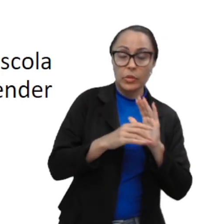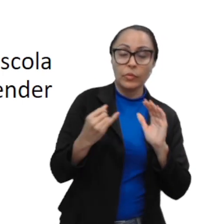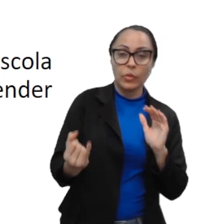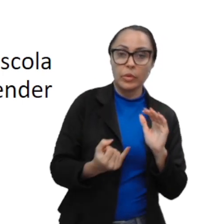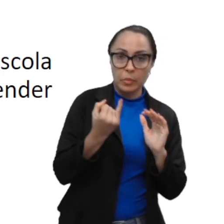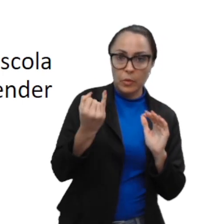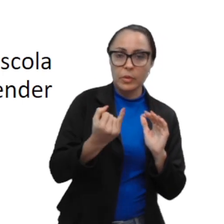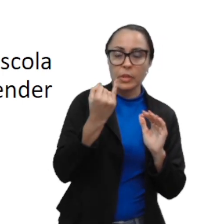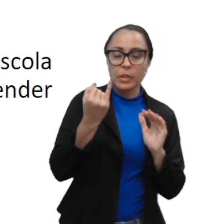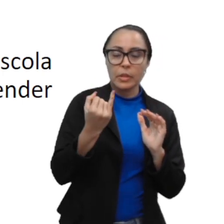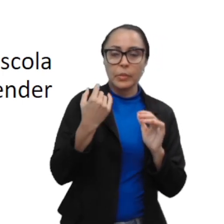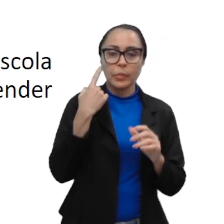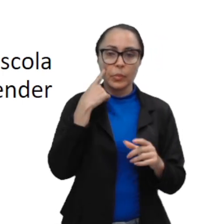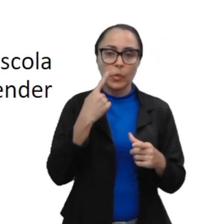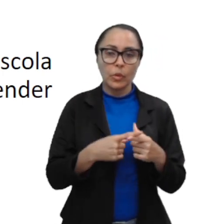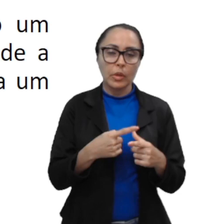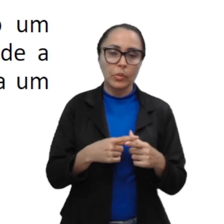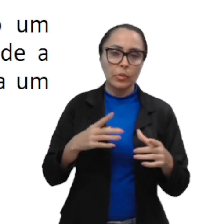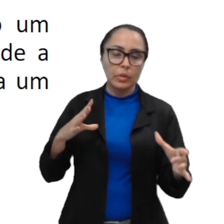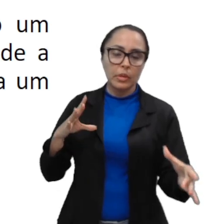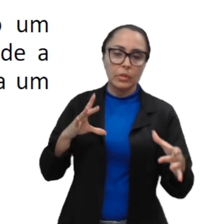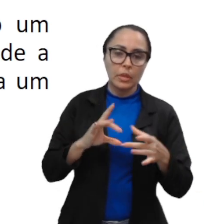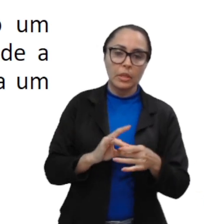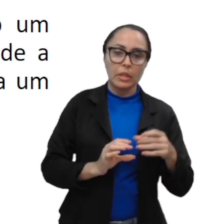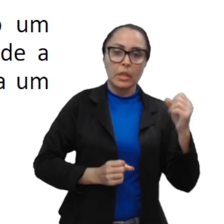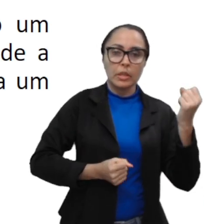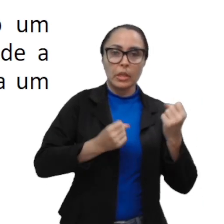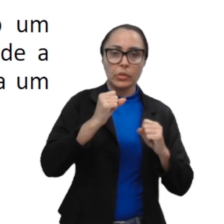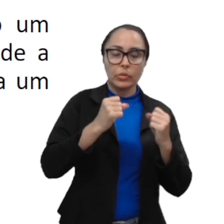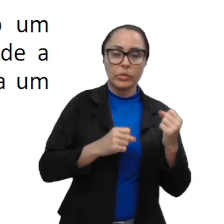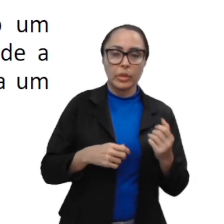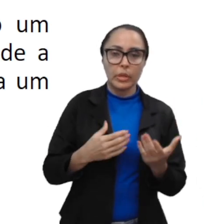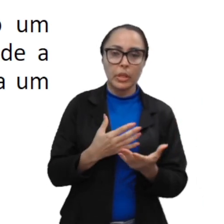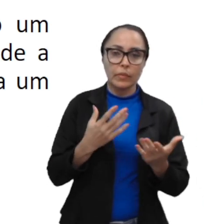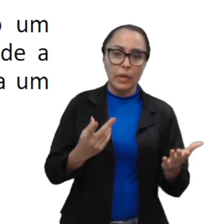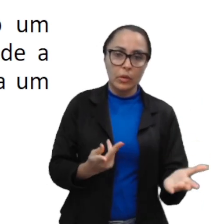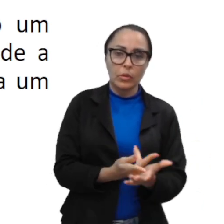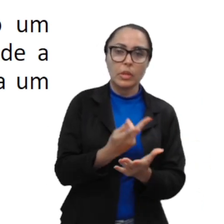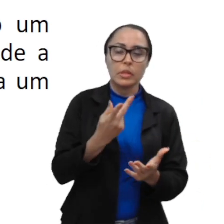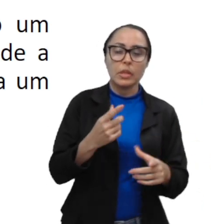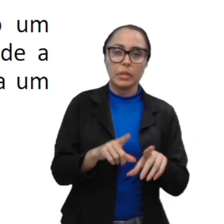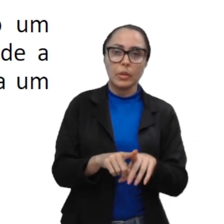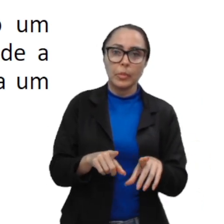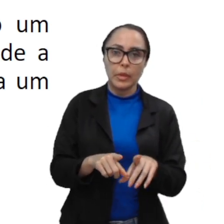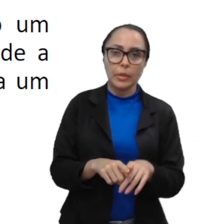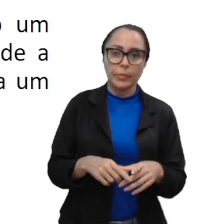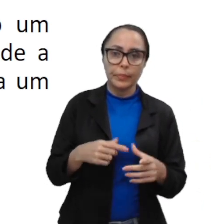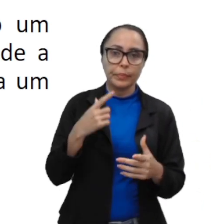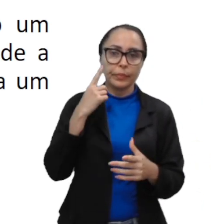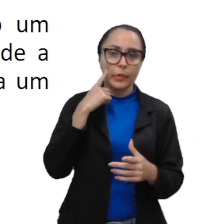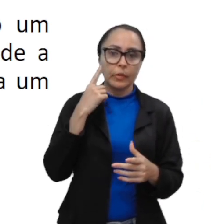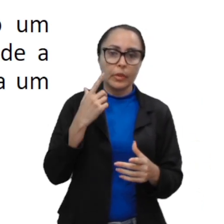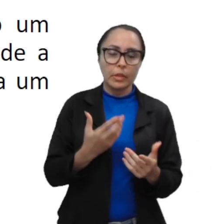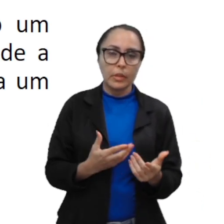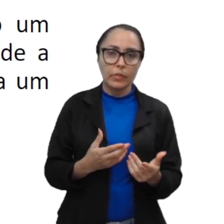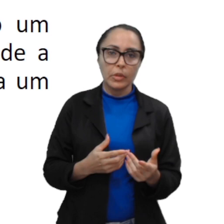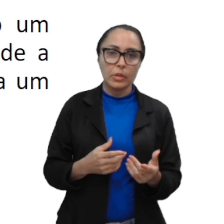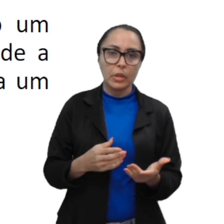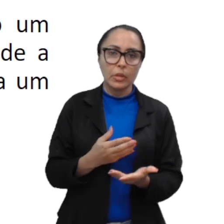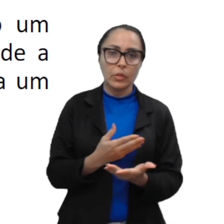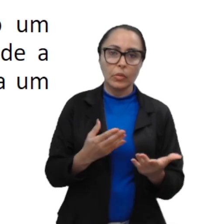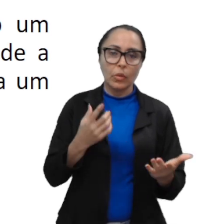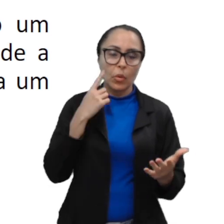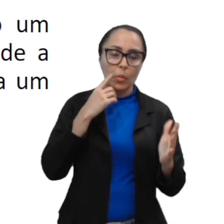a gente falou, porque unia as necessidades da indústria. E o que vai acontecer é que quando a Bauhaus ela vai ser fechada pelo